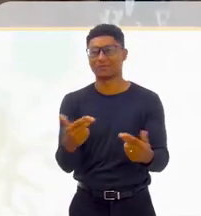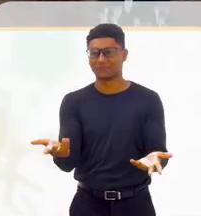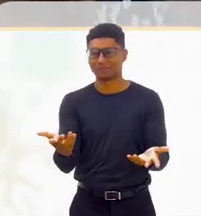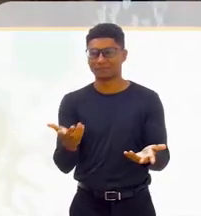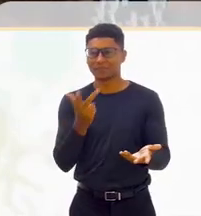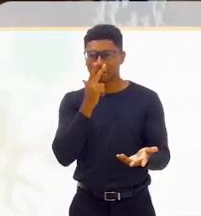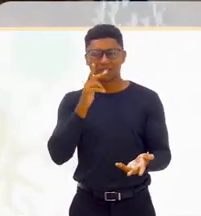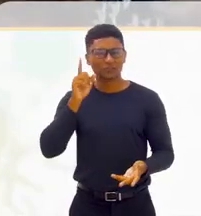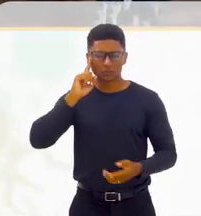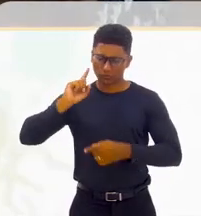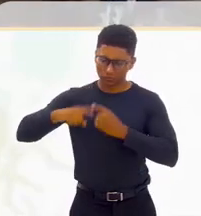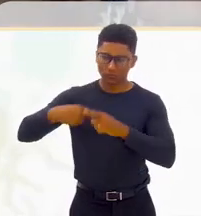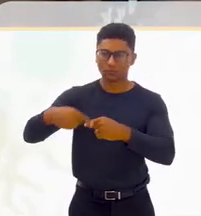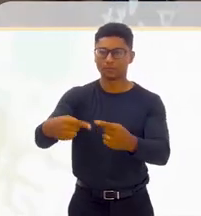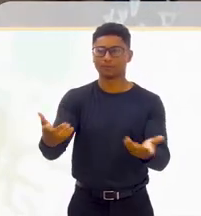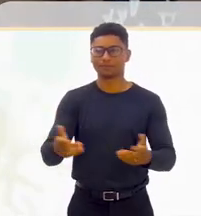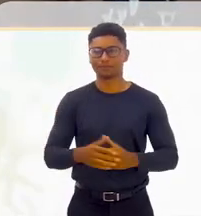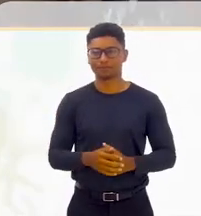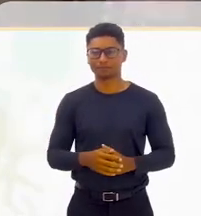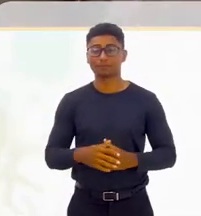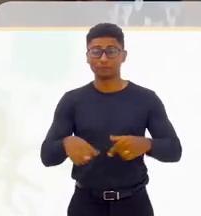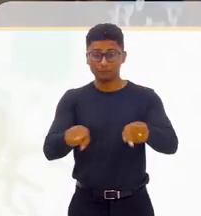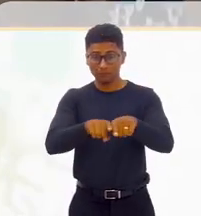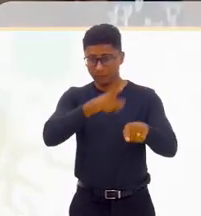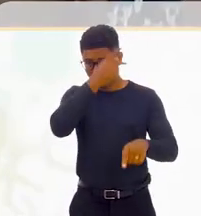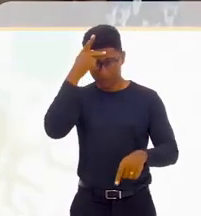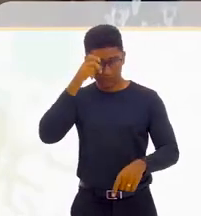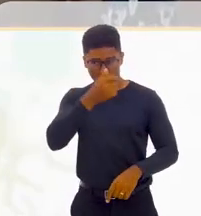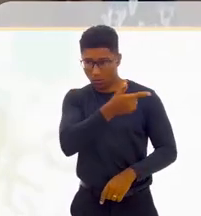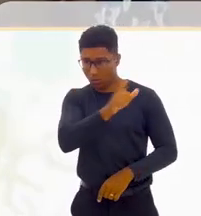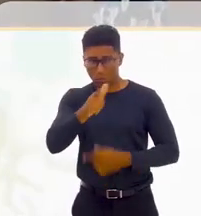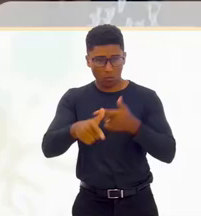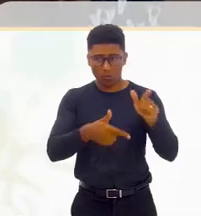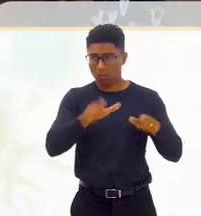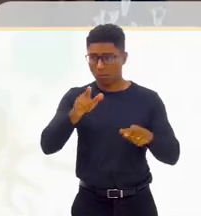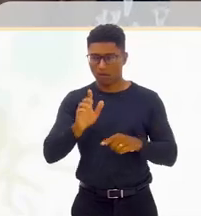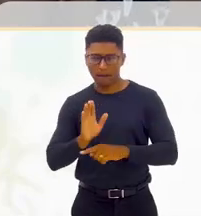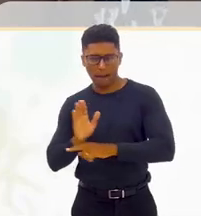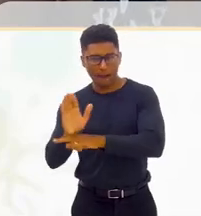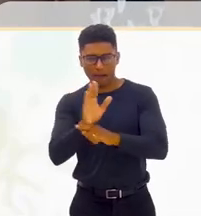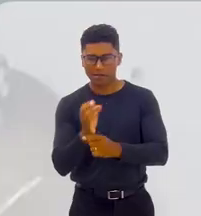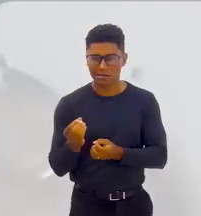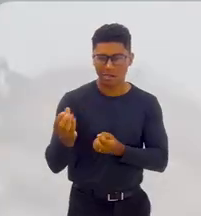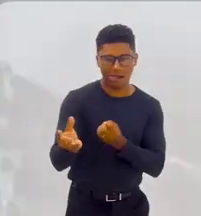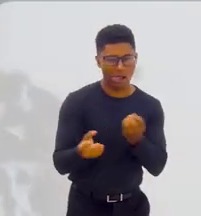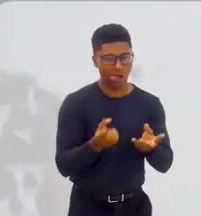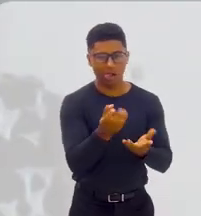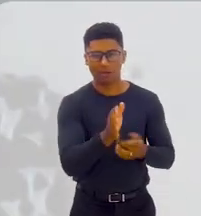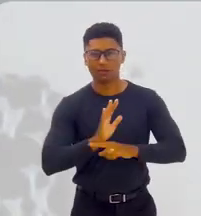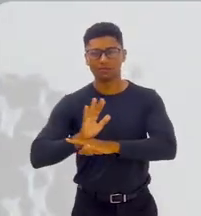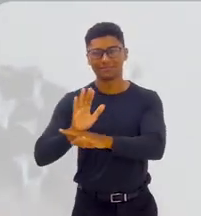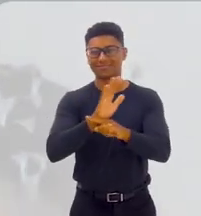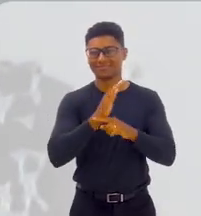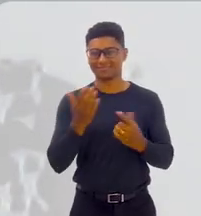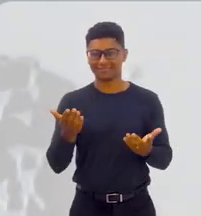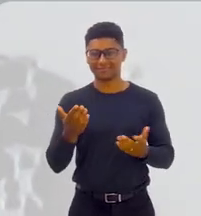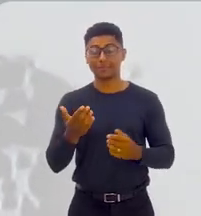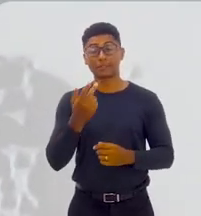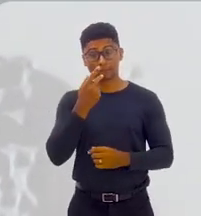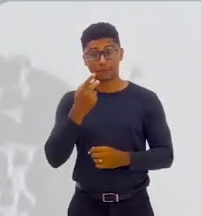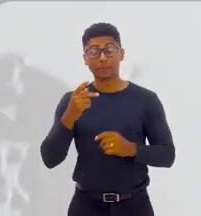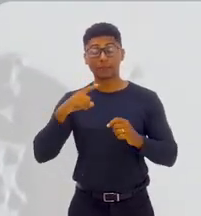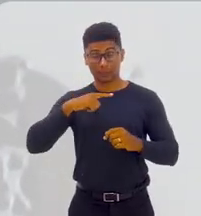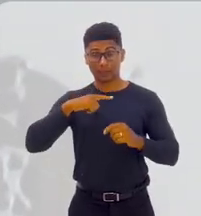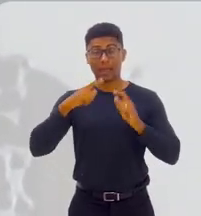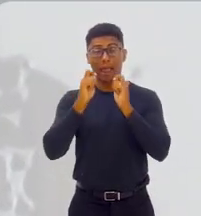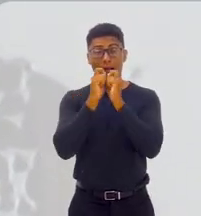uma forma de se empoderar cada dia quando eu levanto. E empoderar também outras pessoas, outras mulheres, outros colegas. Eu te falei que